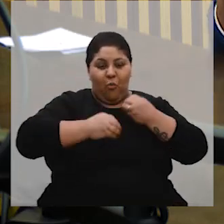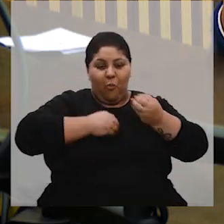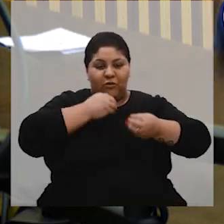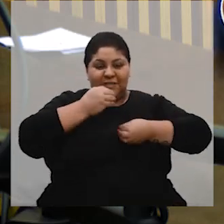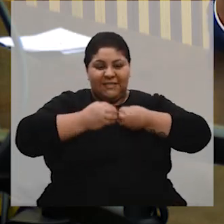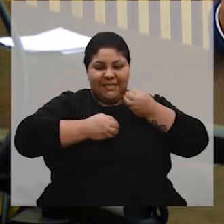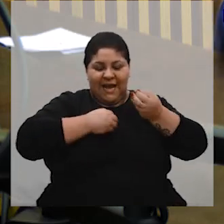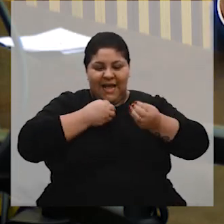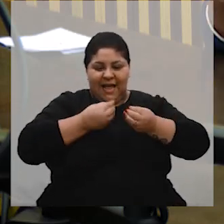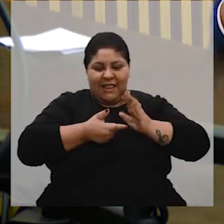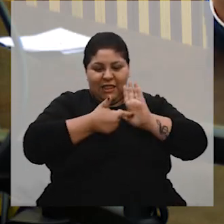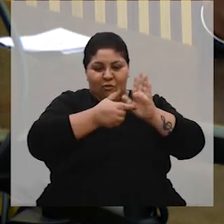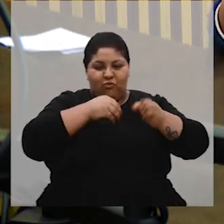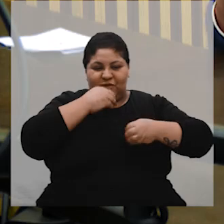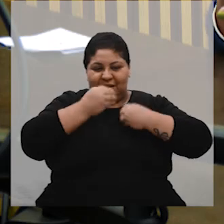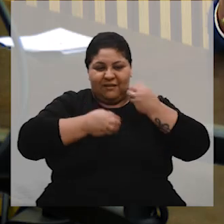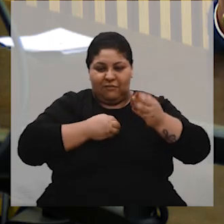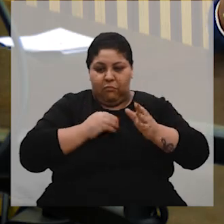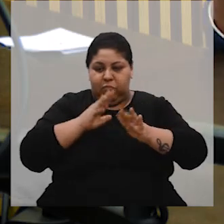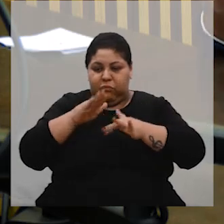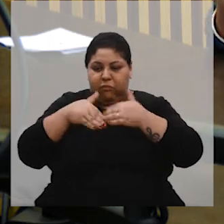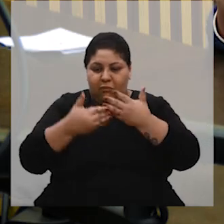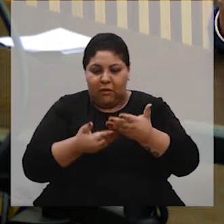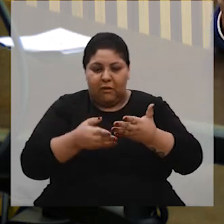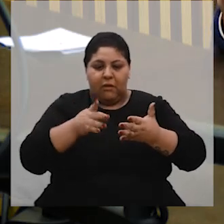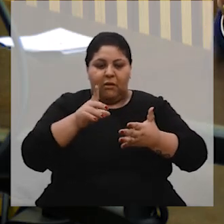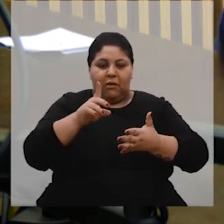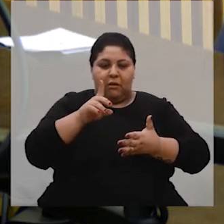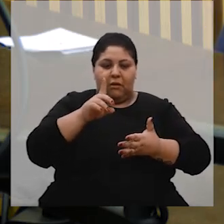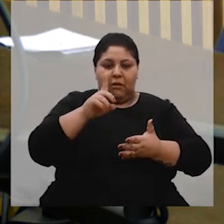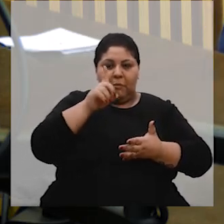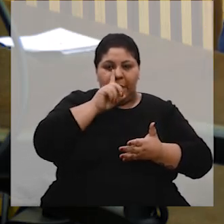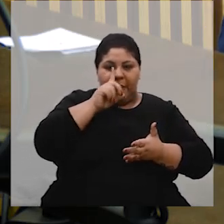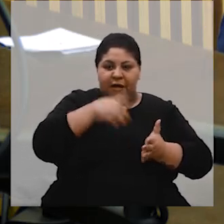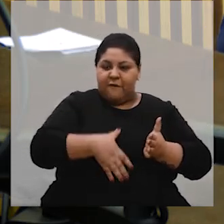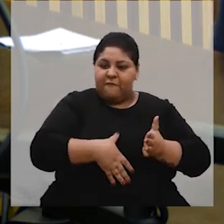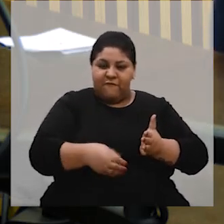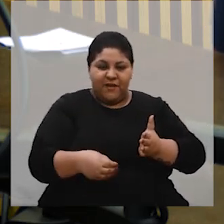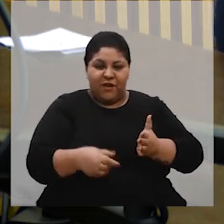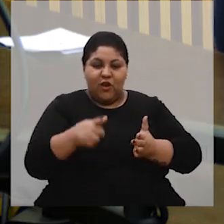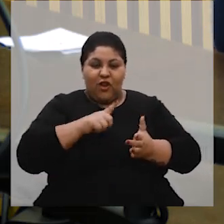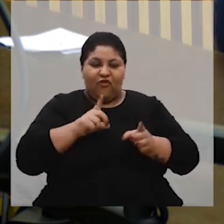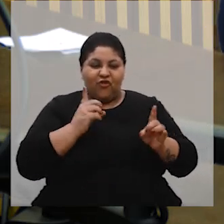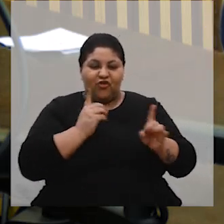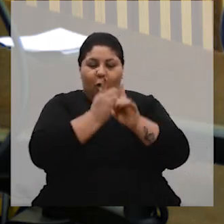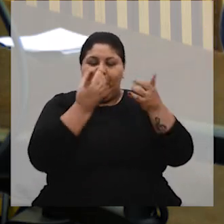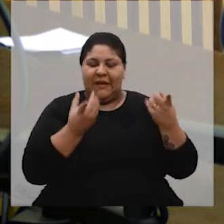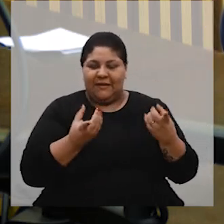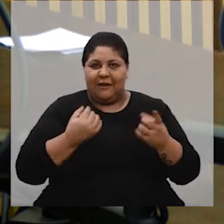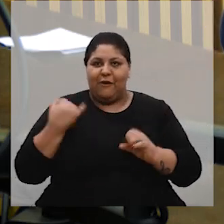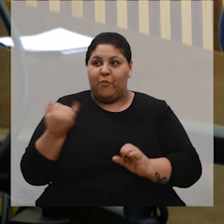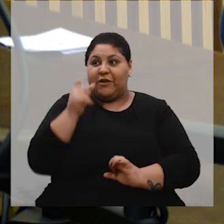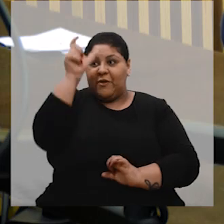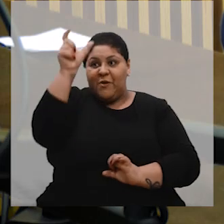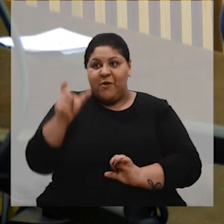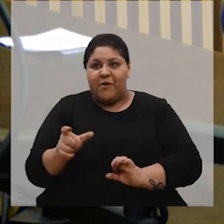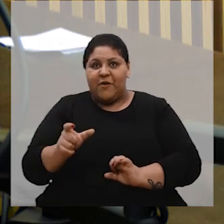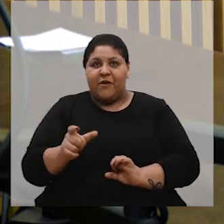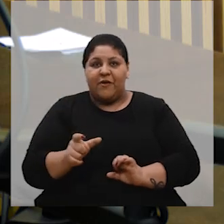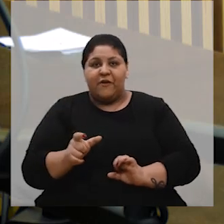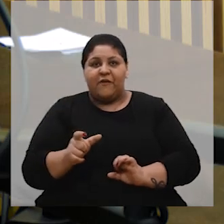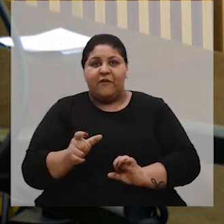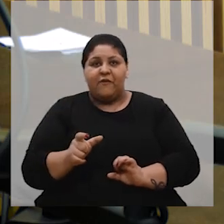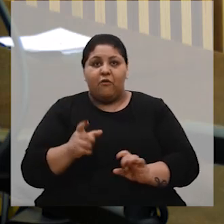vai passando de mãe para filho sem que se faça o diagnóstico. Então, é importante as pessoas fazerem o